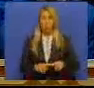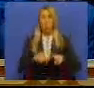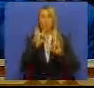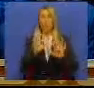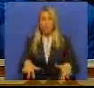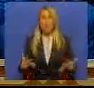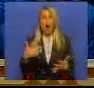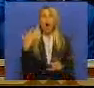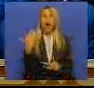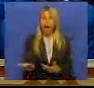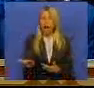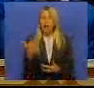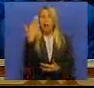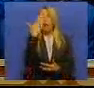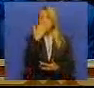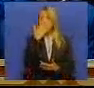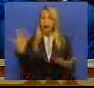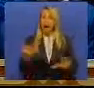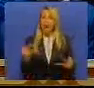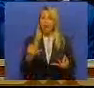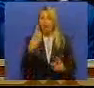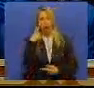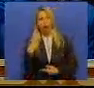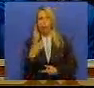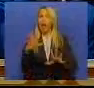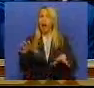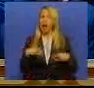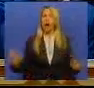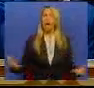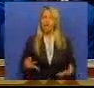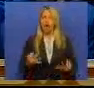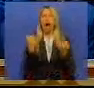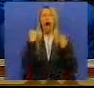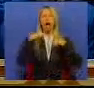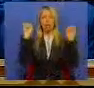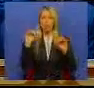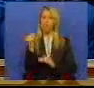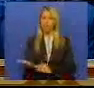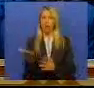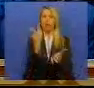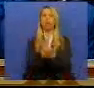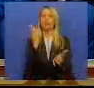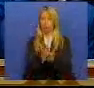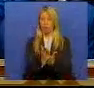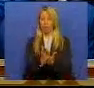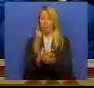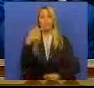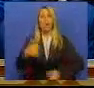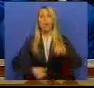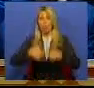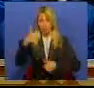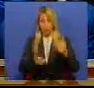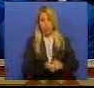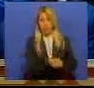existir quando se reconheça verdadeira autonomia às escolas. Concorrência,